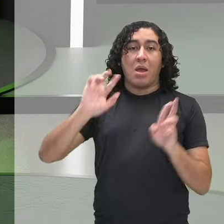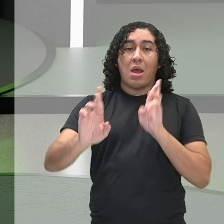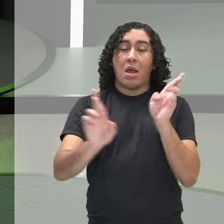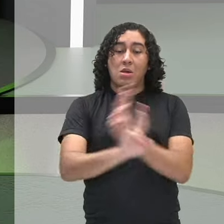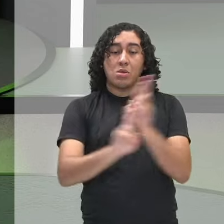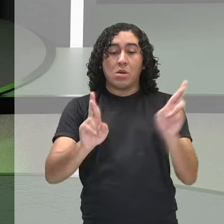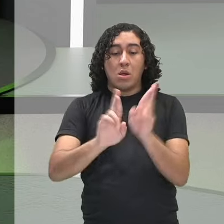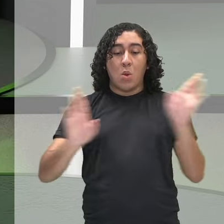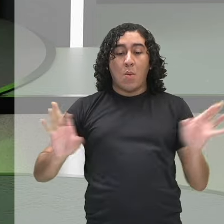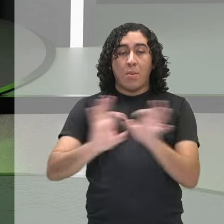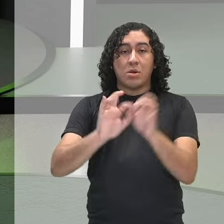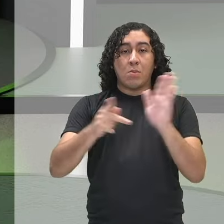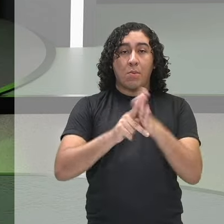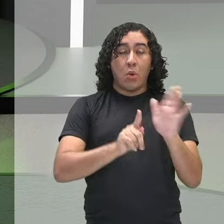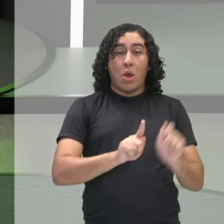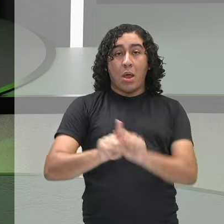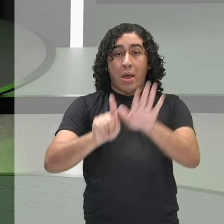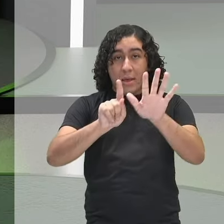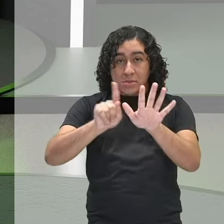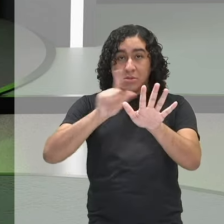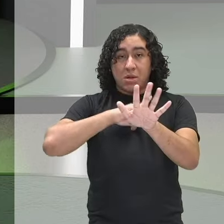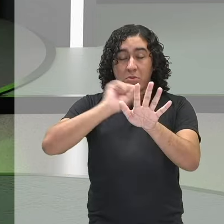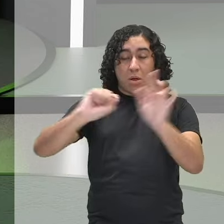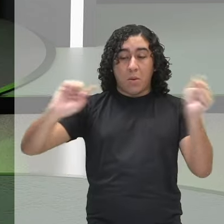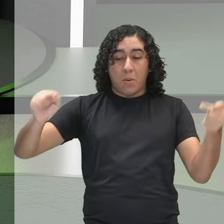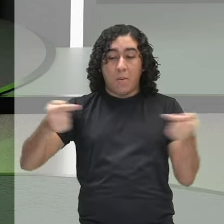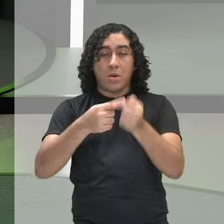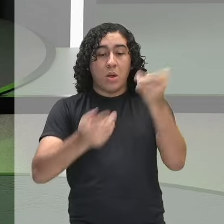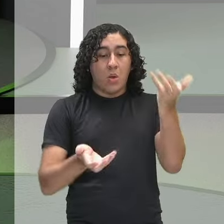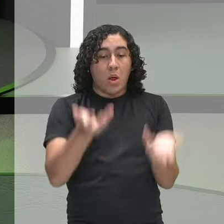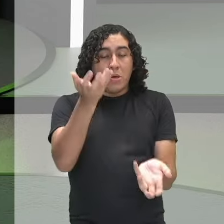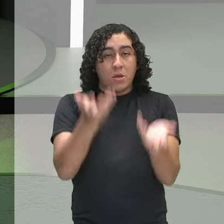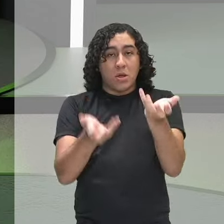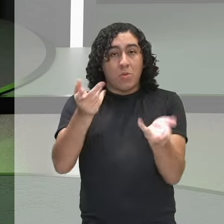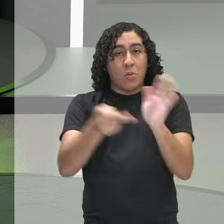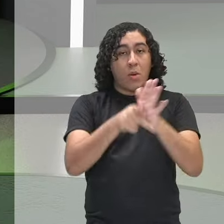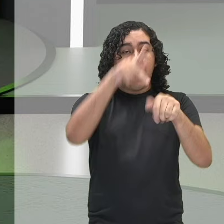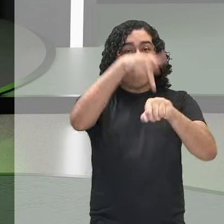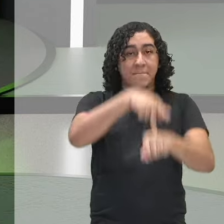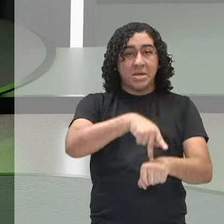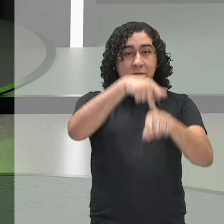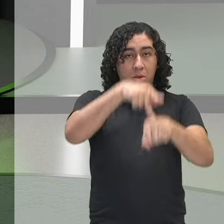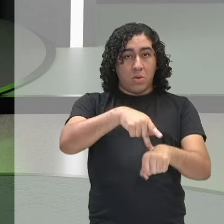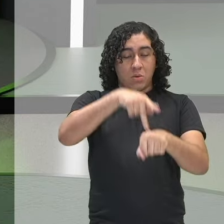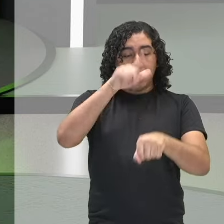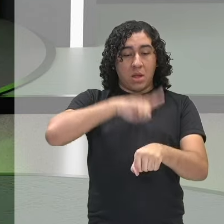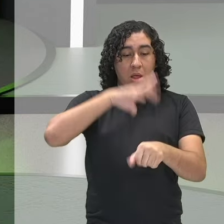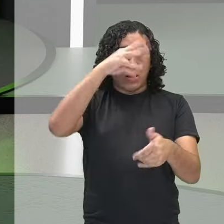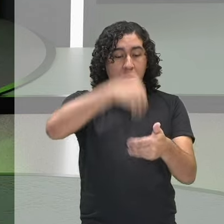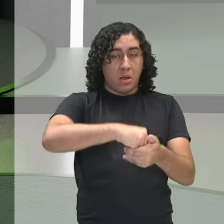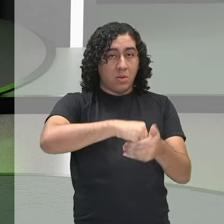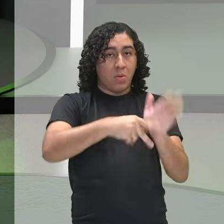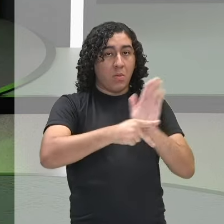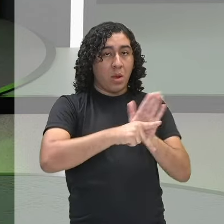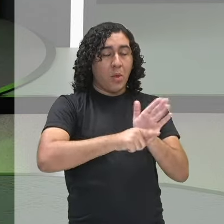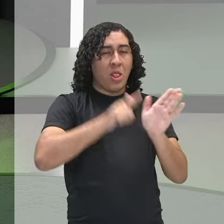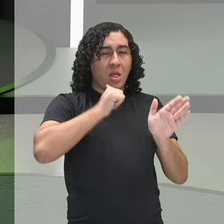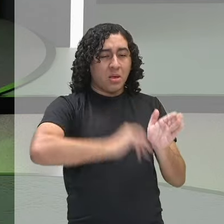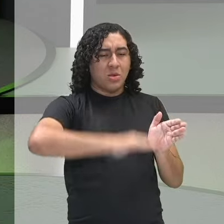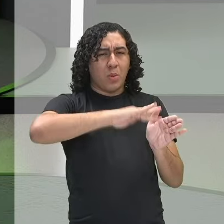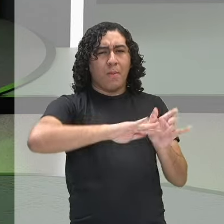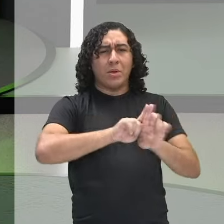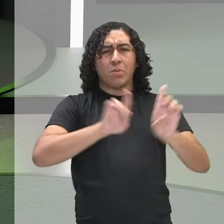ligada à solubilidade de um gás, que ele é diretamente proporcional à pressão do gás sobre o líquido. Como assim?